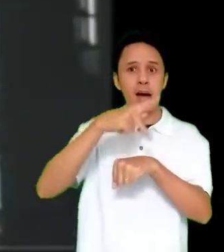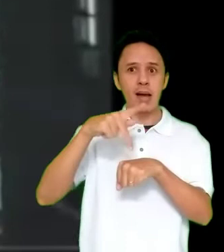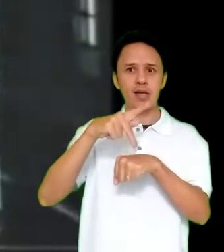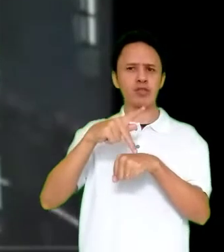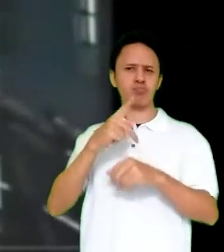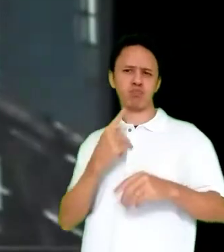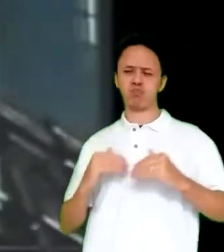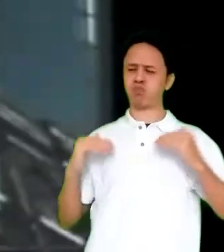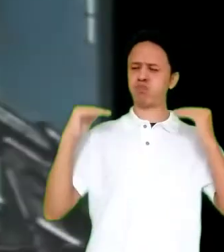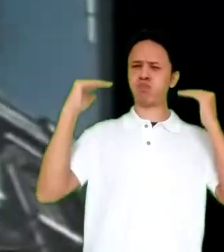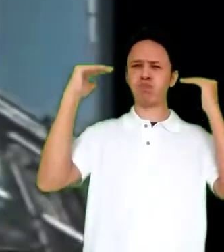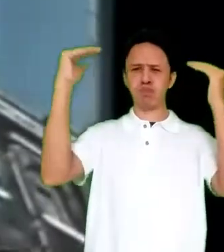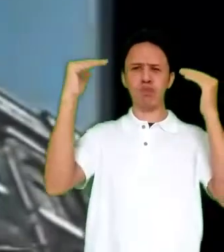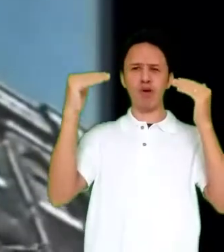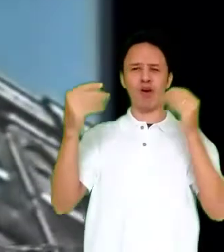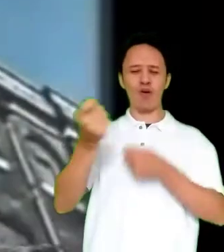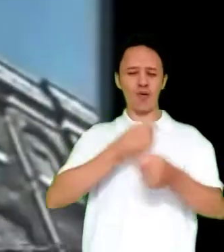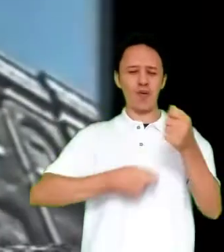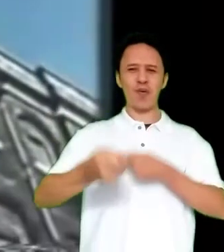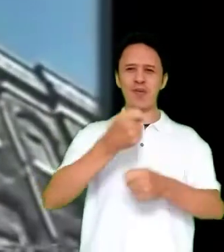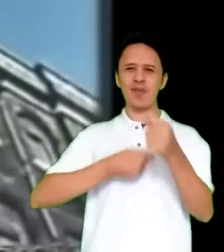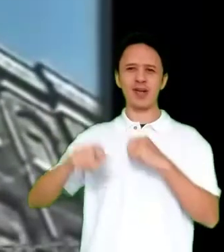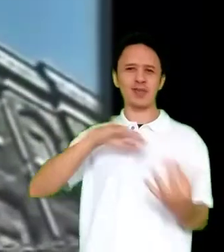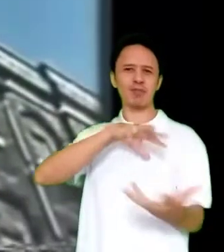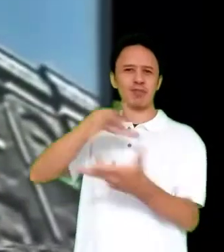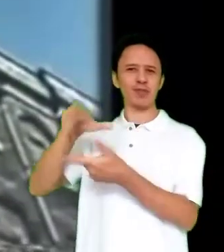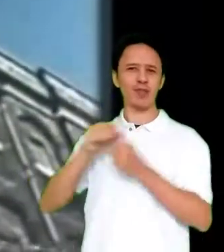a supremacia do comércio mundial.